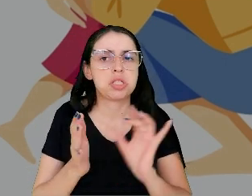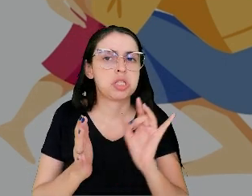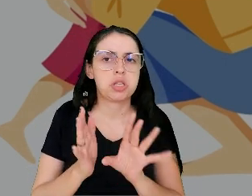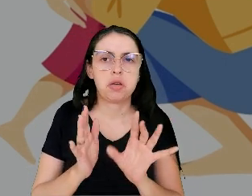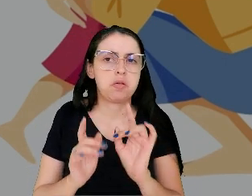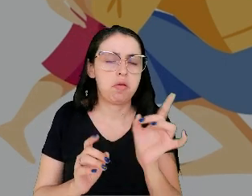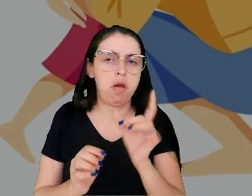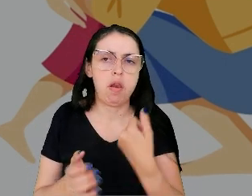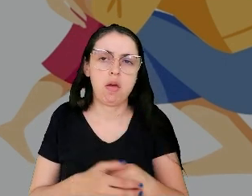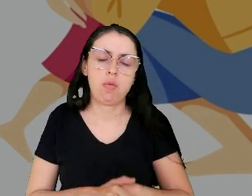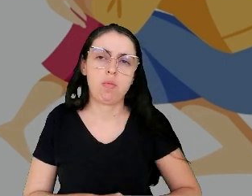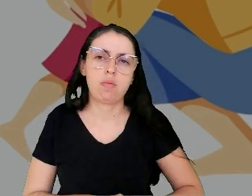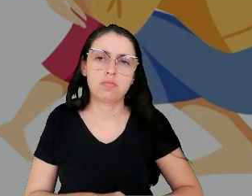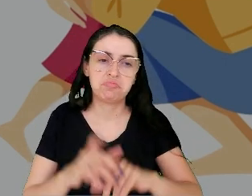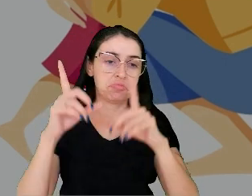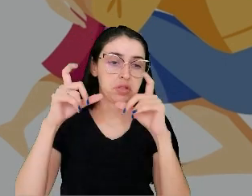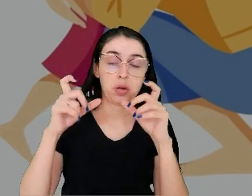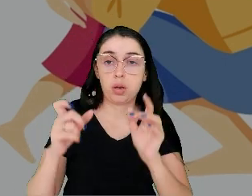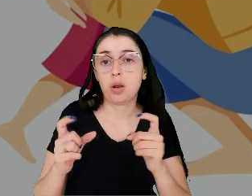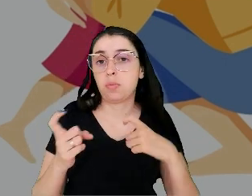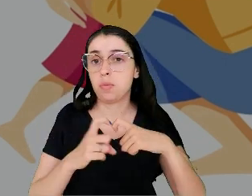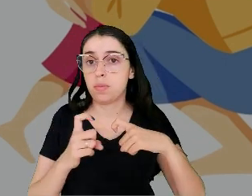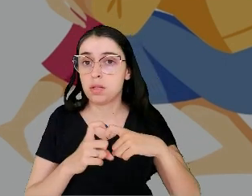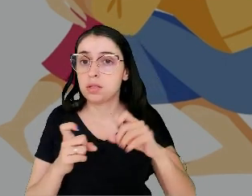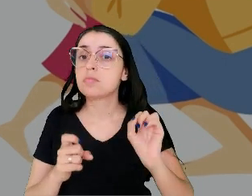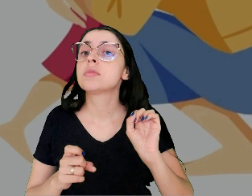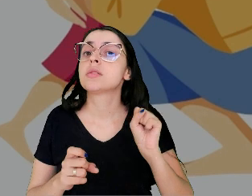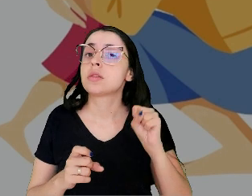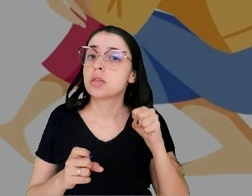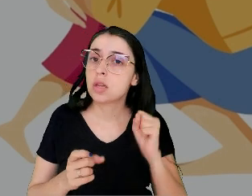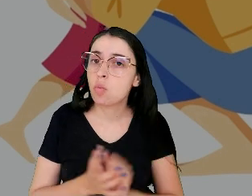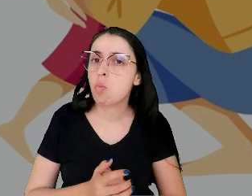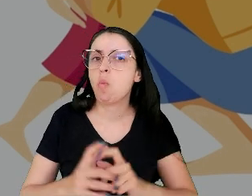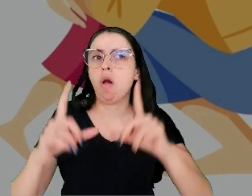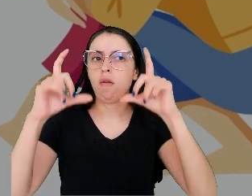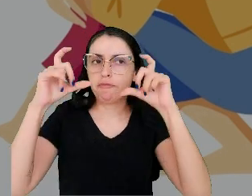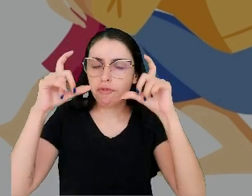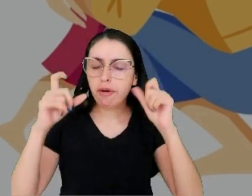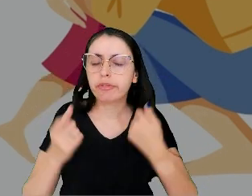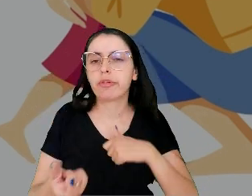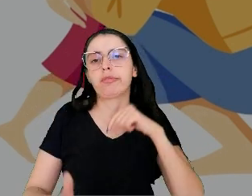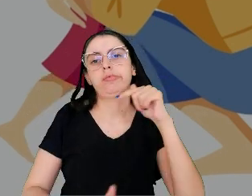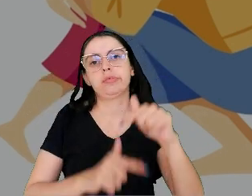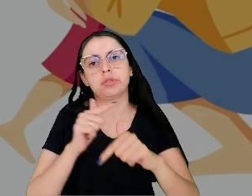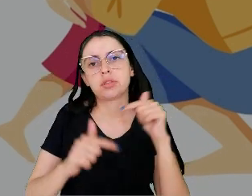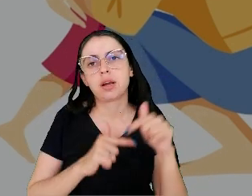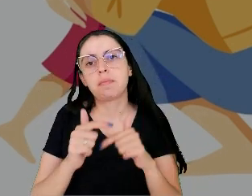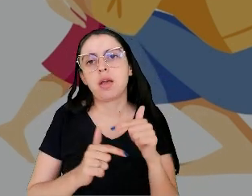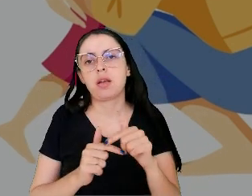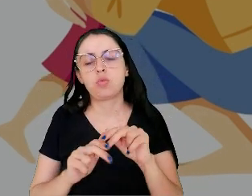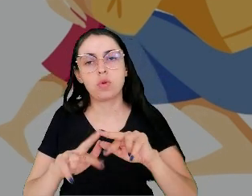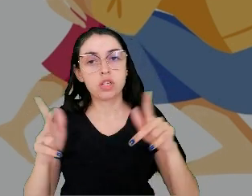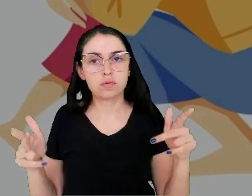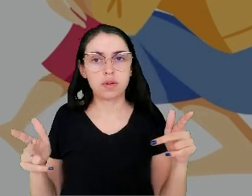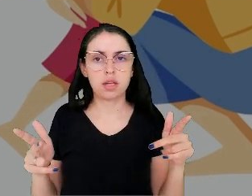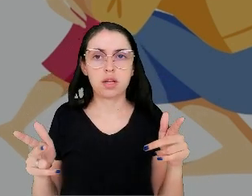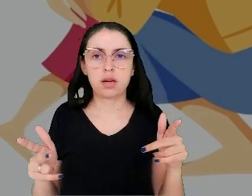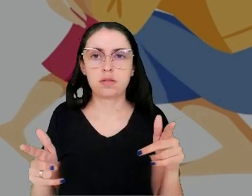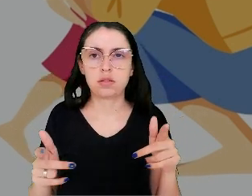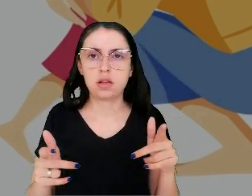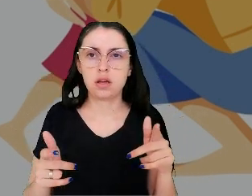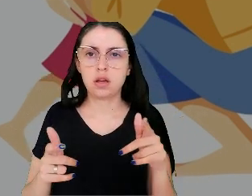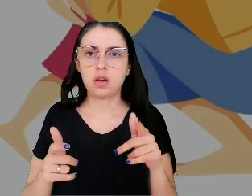fotografias tiradas por um médico, e sim por um tremendo fotógrafo documental. A diferença entre